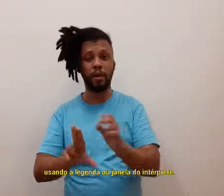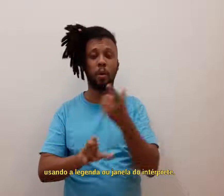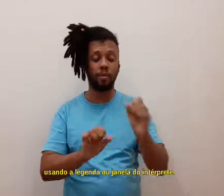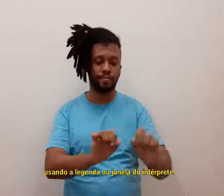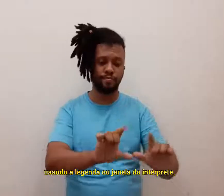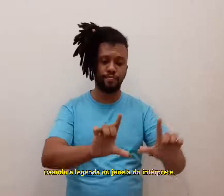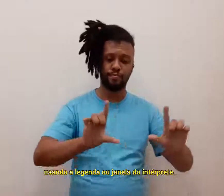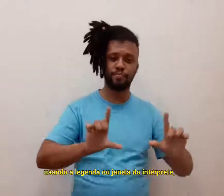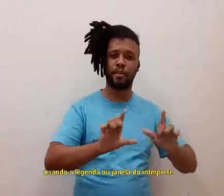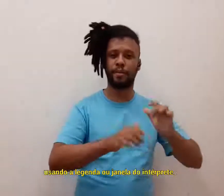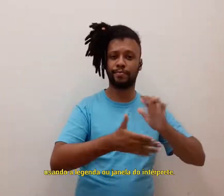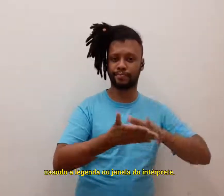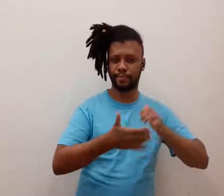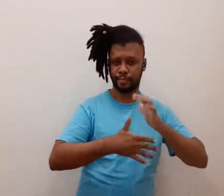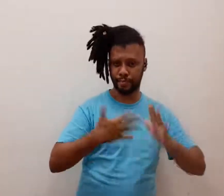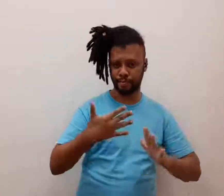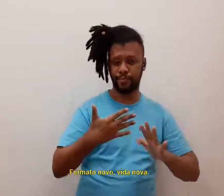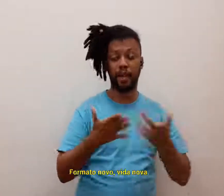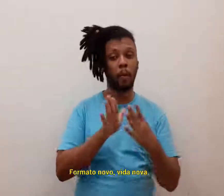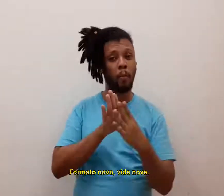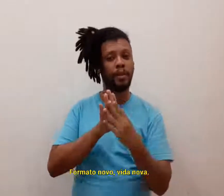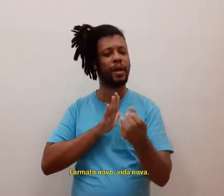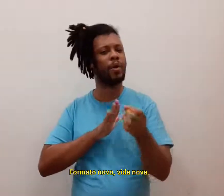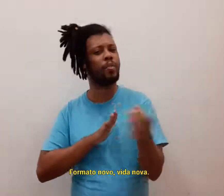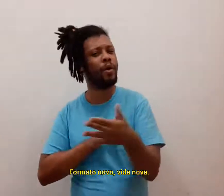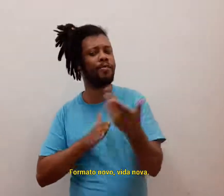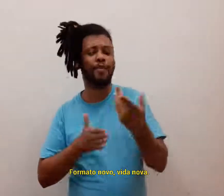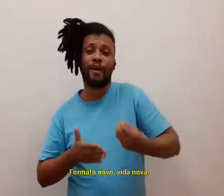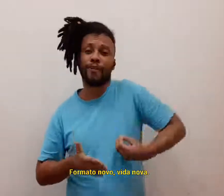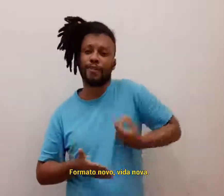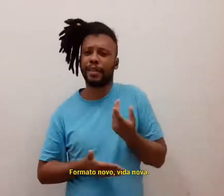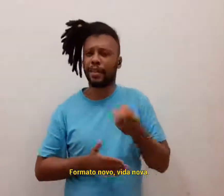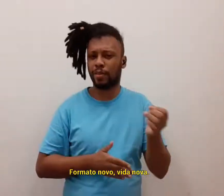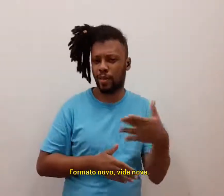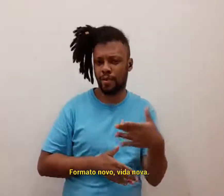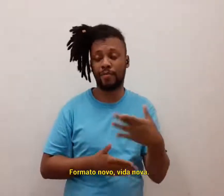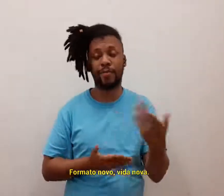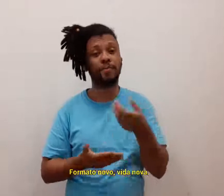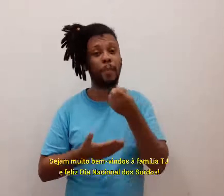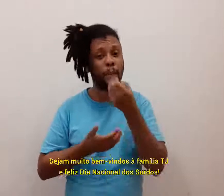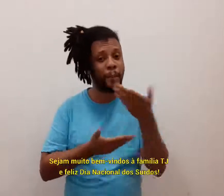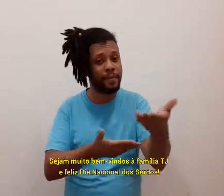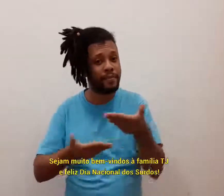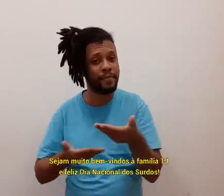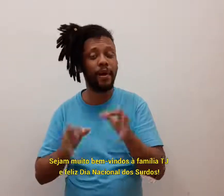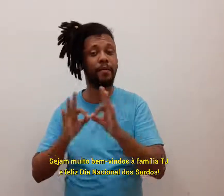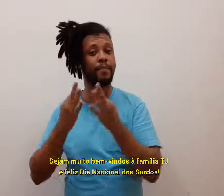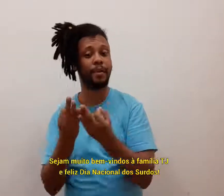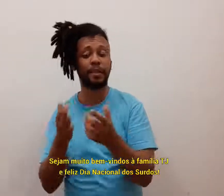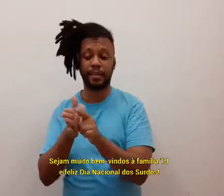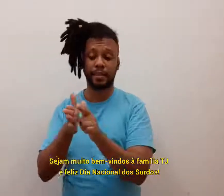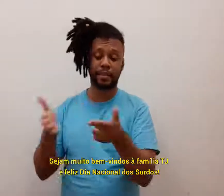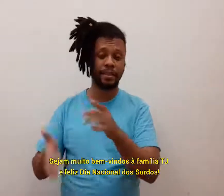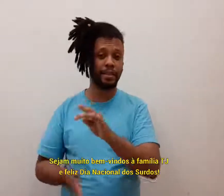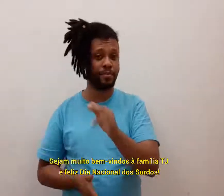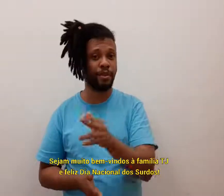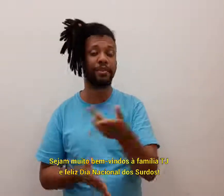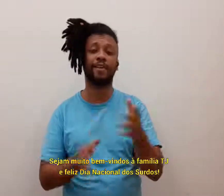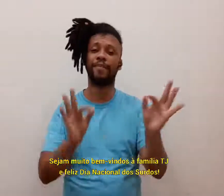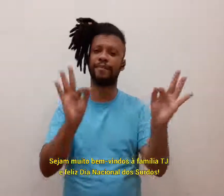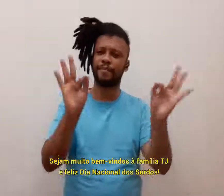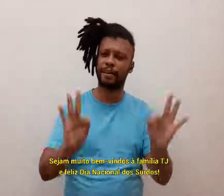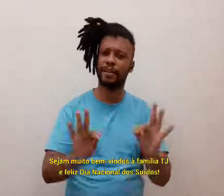ou a janela do intérprete. Formato novo, vida nova. Sejam muito bem-vindos à